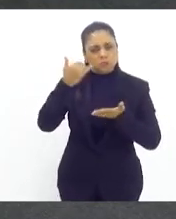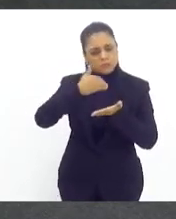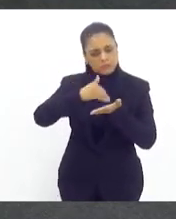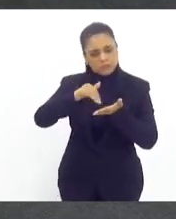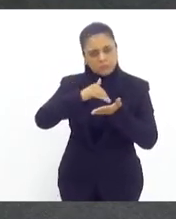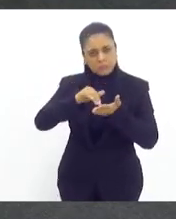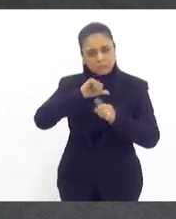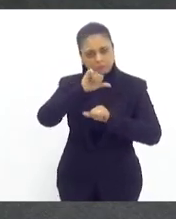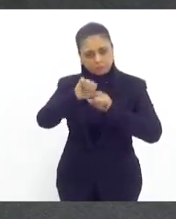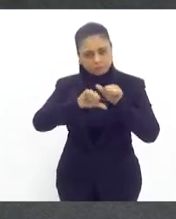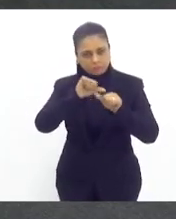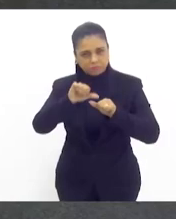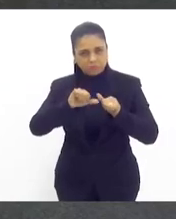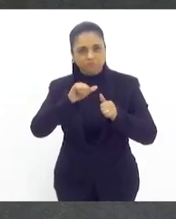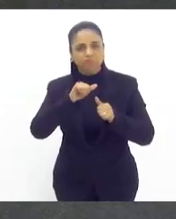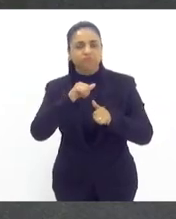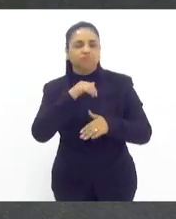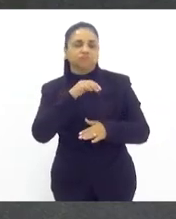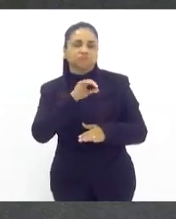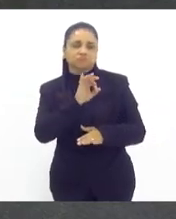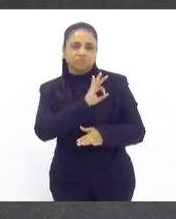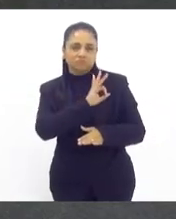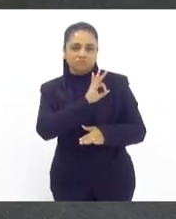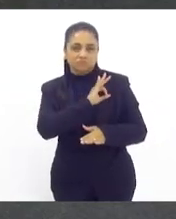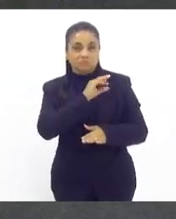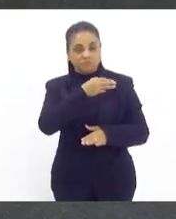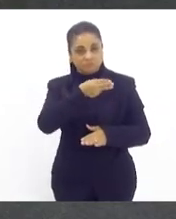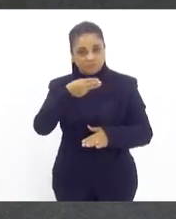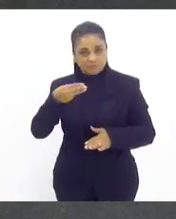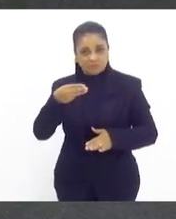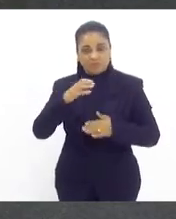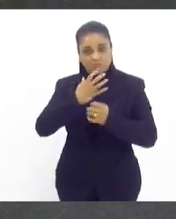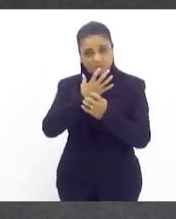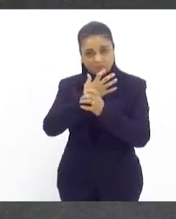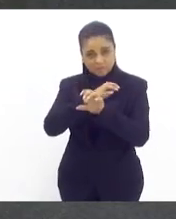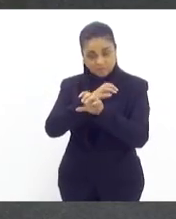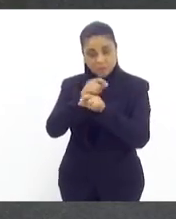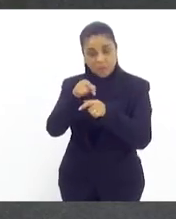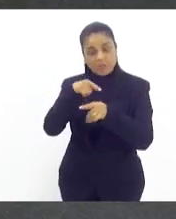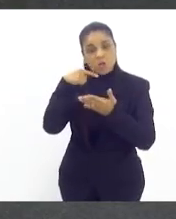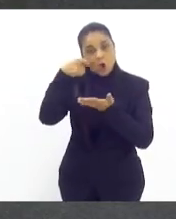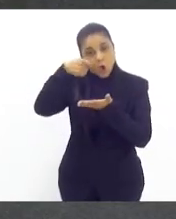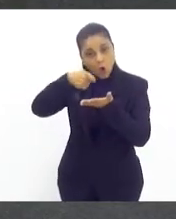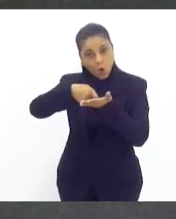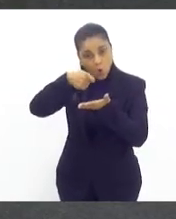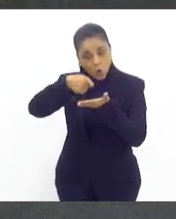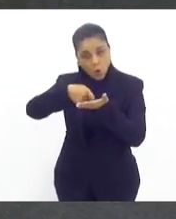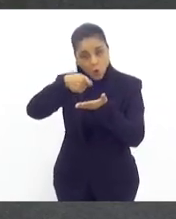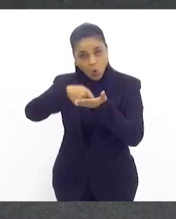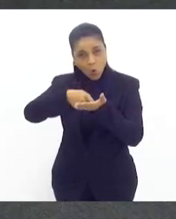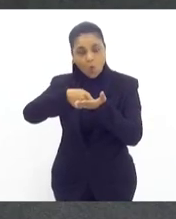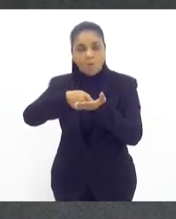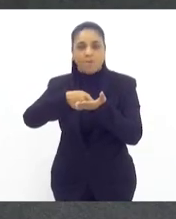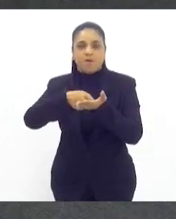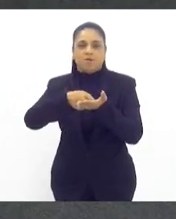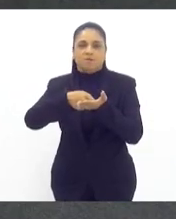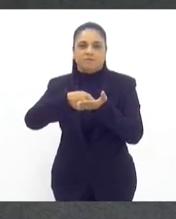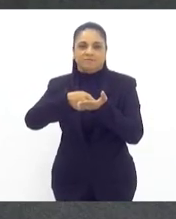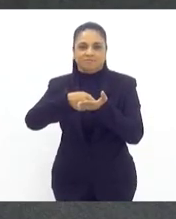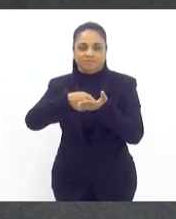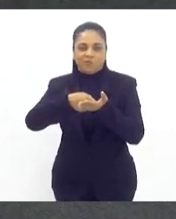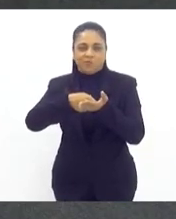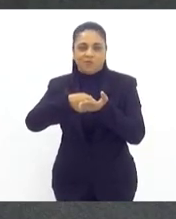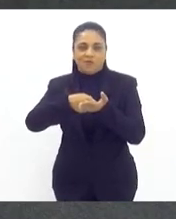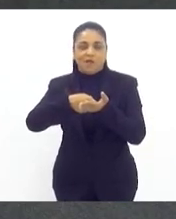de Estado da Polícia Civil da Polícia Militar mas que ele faça cumprir essa decisão porque antes de